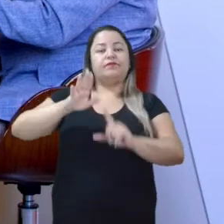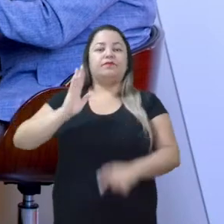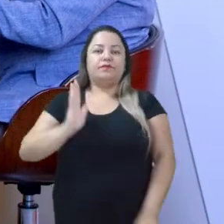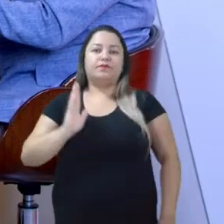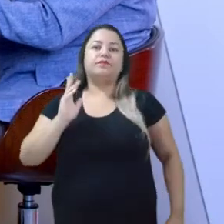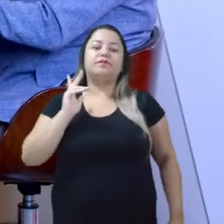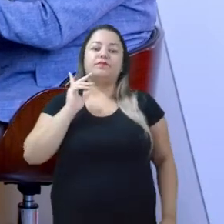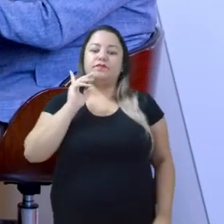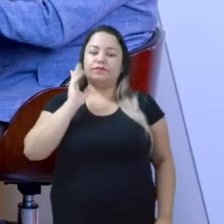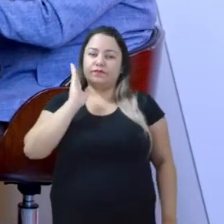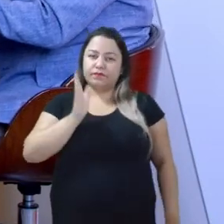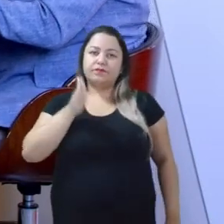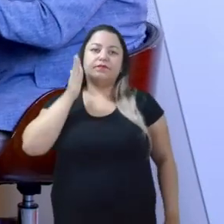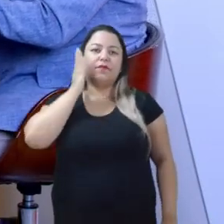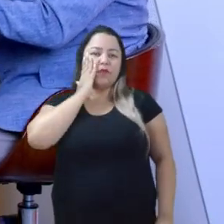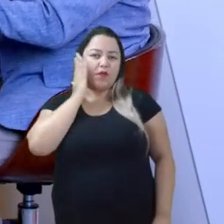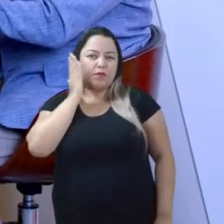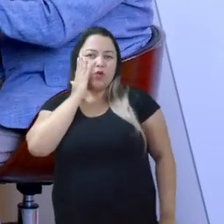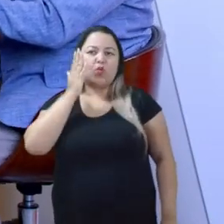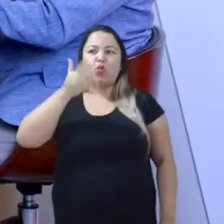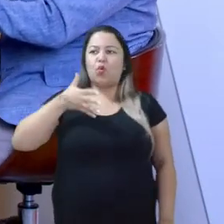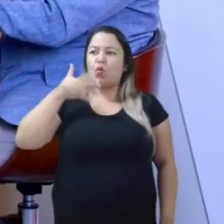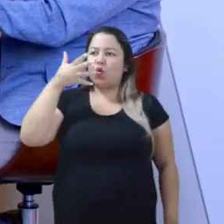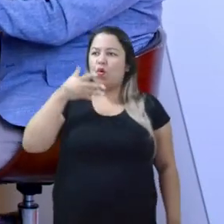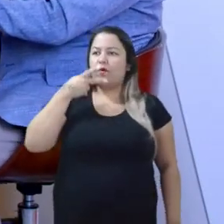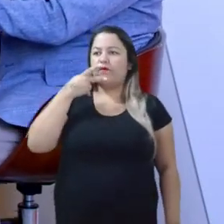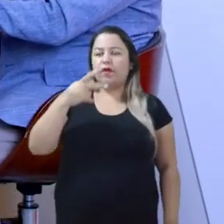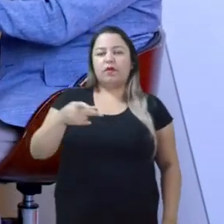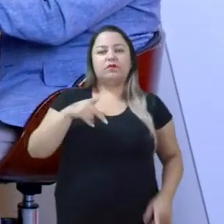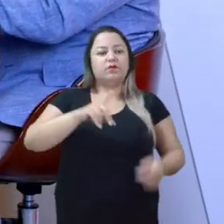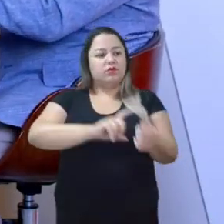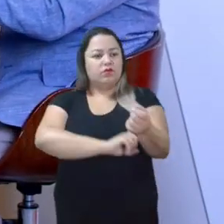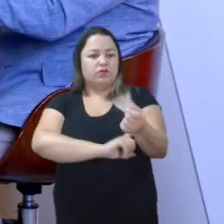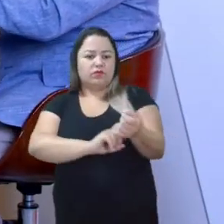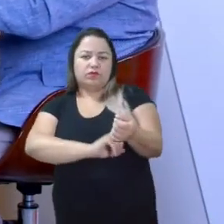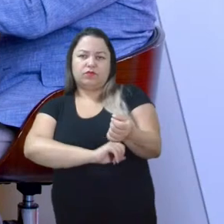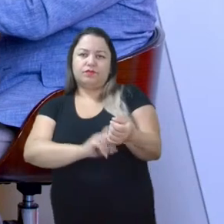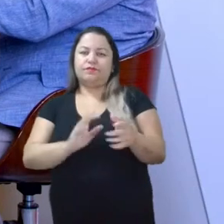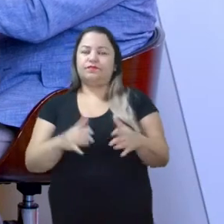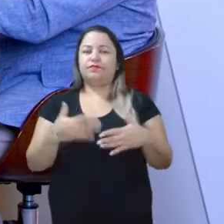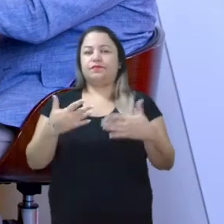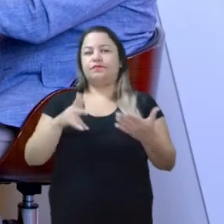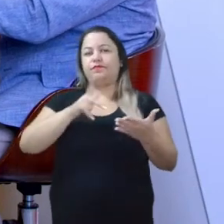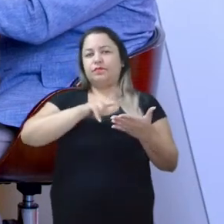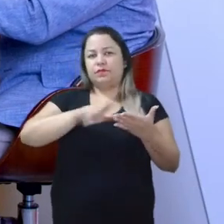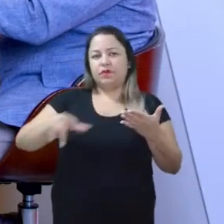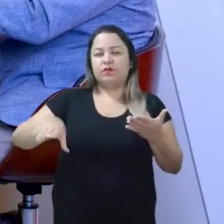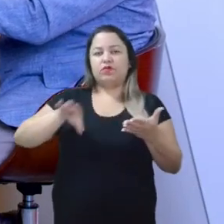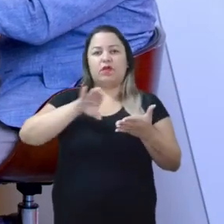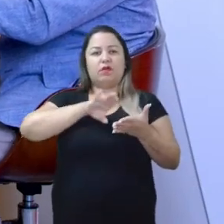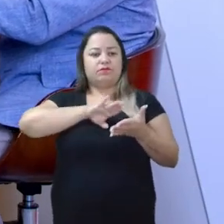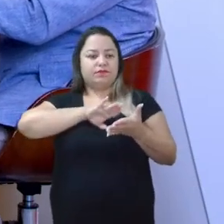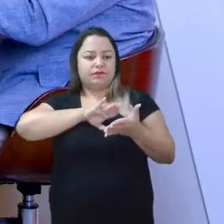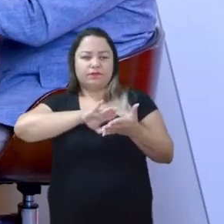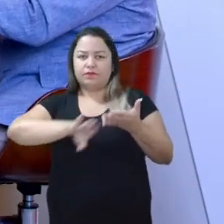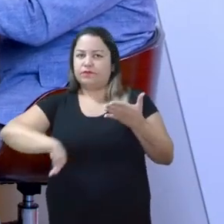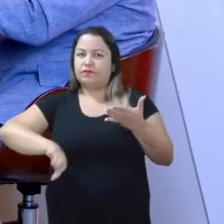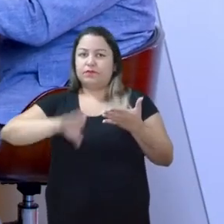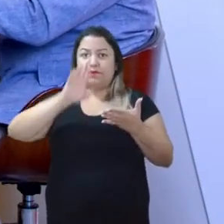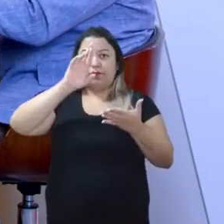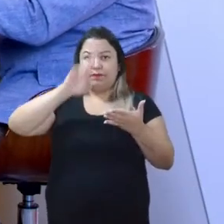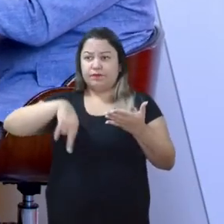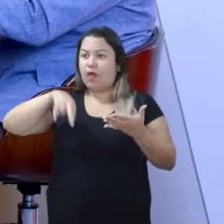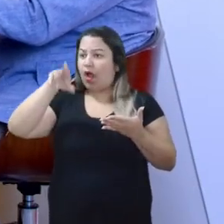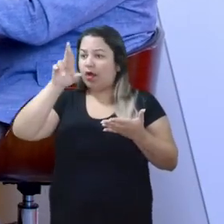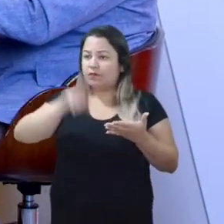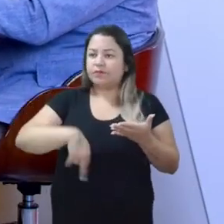de um discurso de ódio ou de um conteúdo difamatório, por exemplo, e ele já baniria, já não publicaria de fato aquela publicação. Seria mais ou